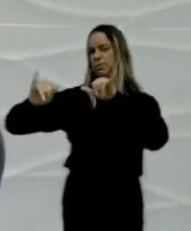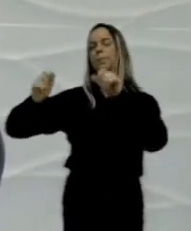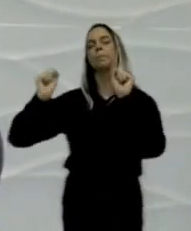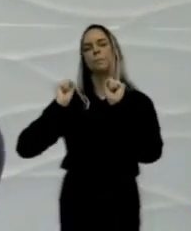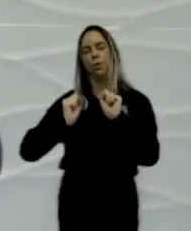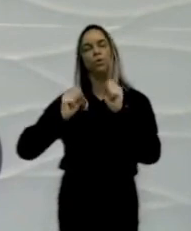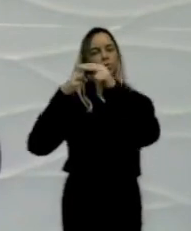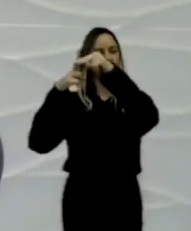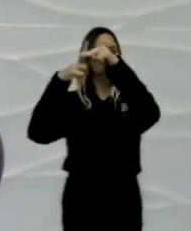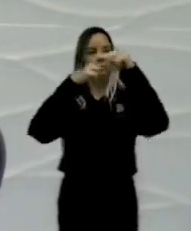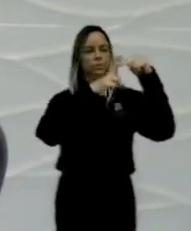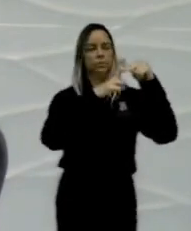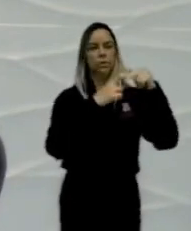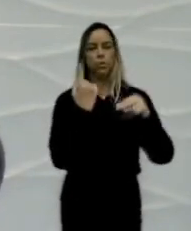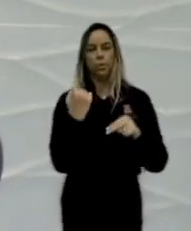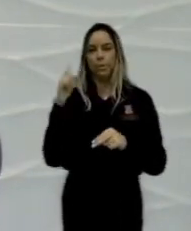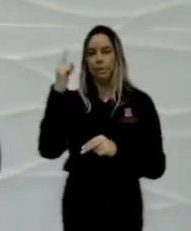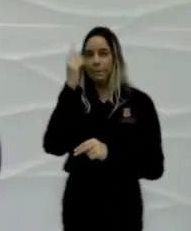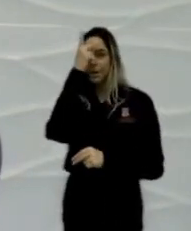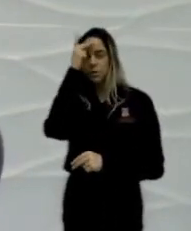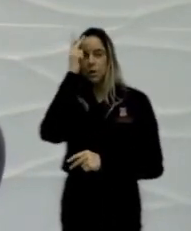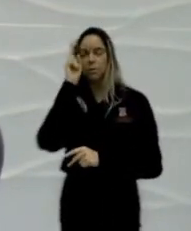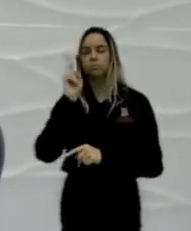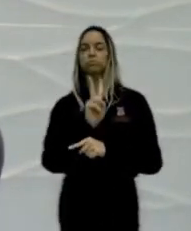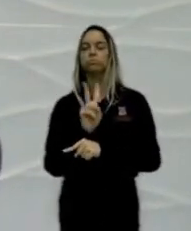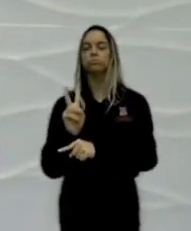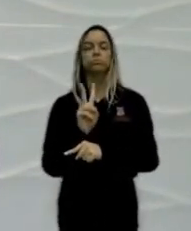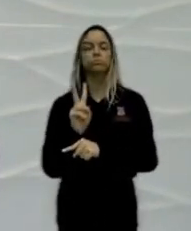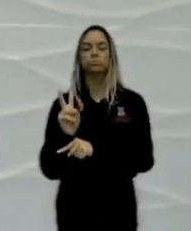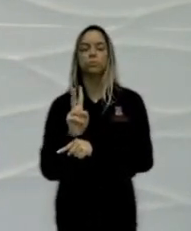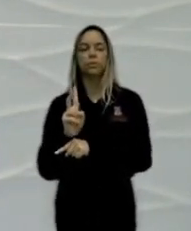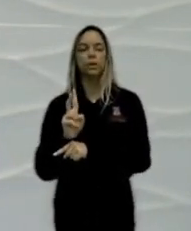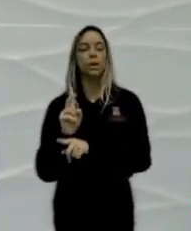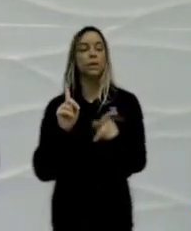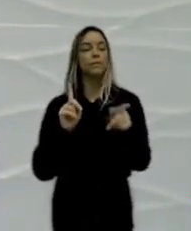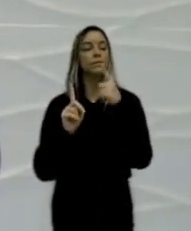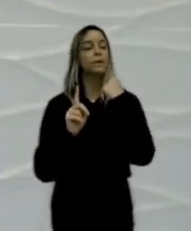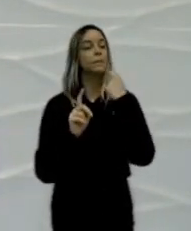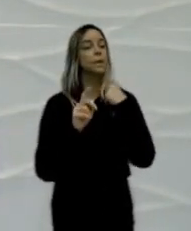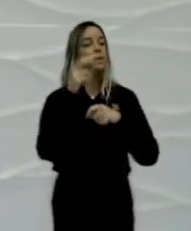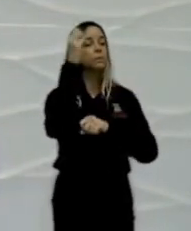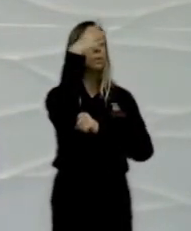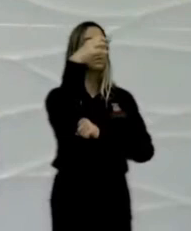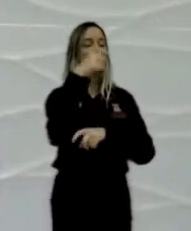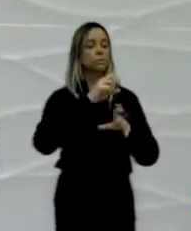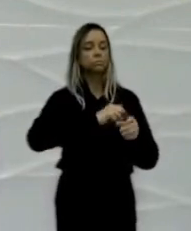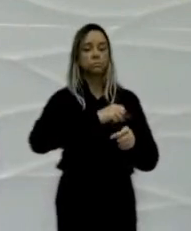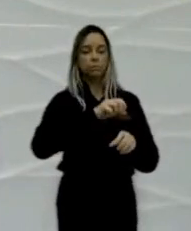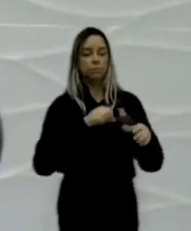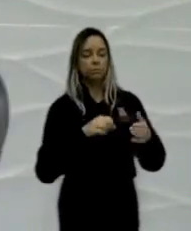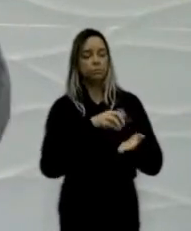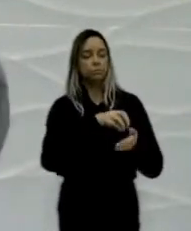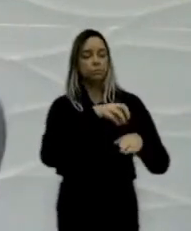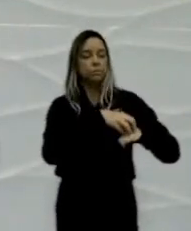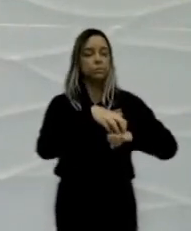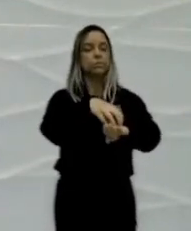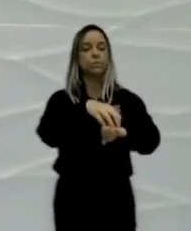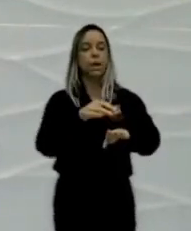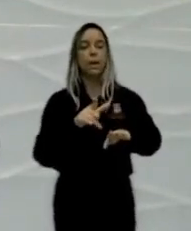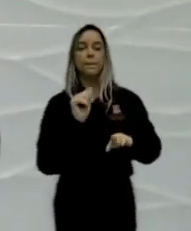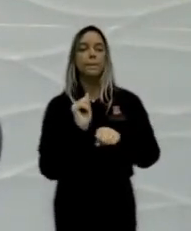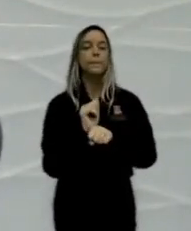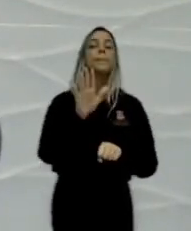também. Então, vai ter um agente de trânsito lá na central, passou no sinal vermelho, ele vai autuar, tá certo? Parou na